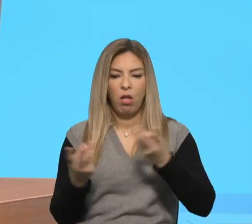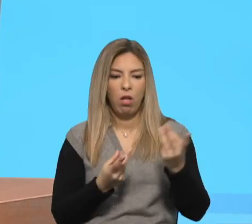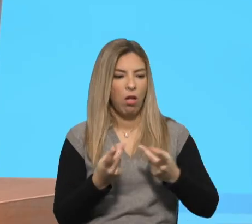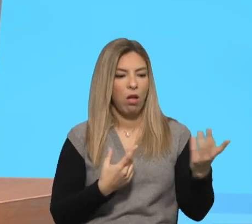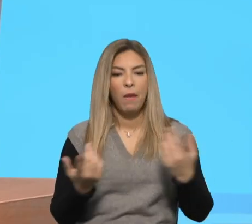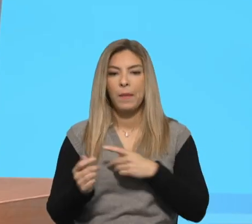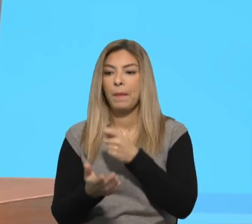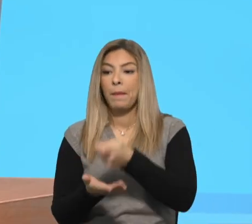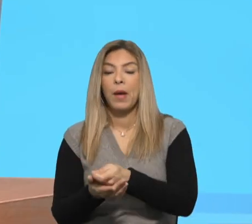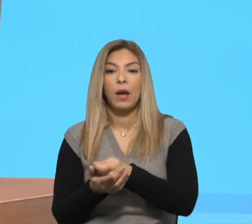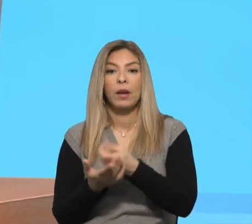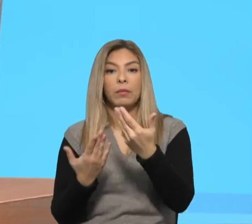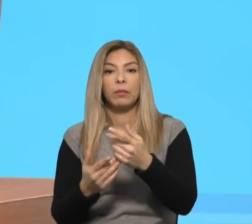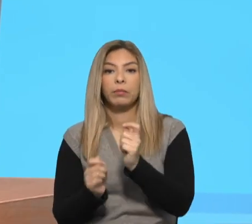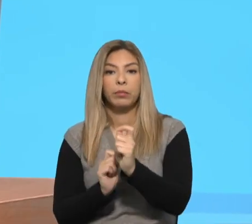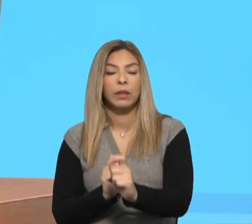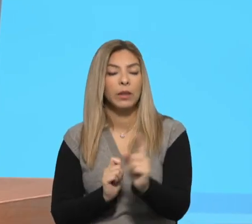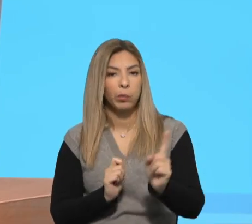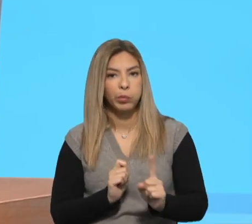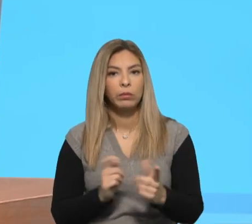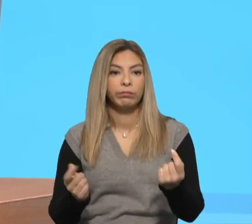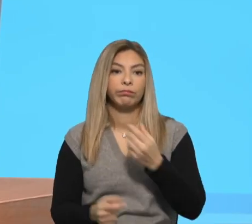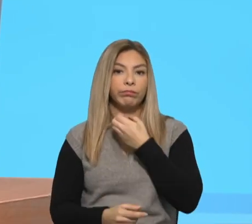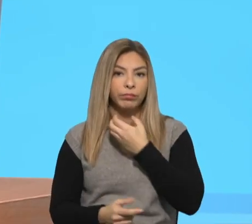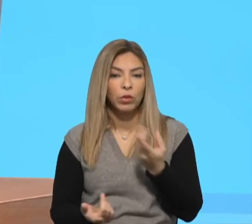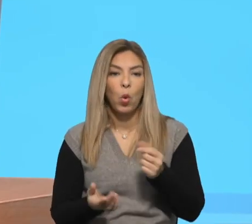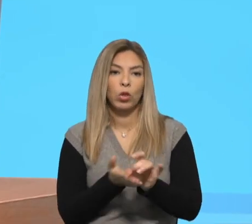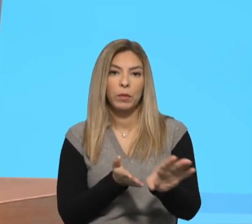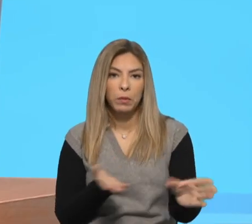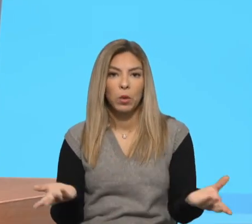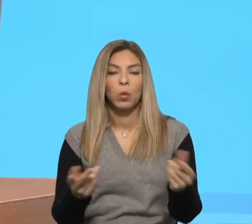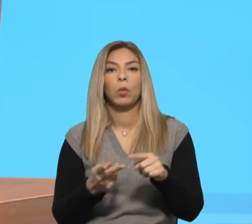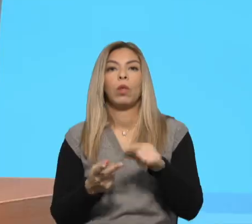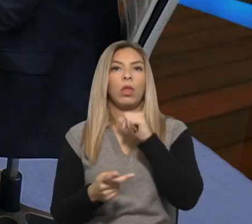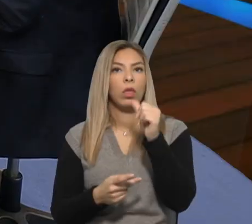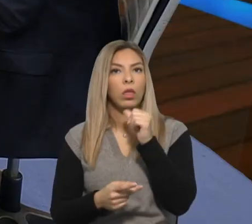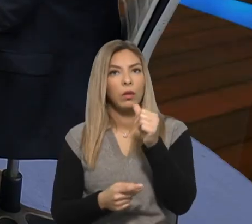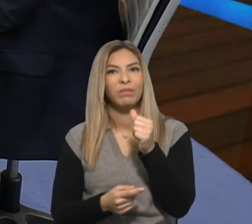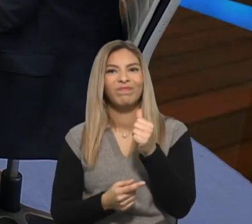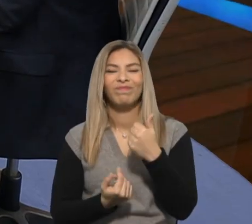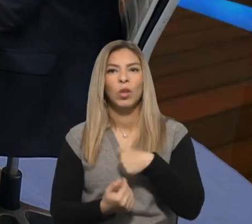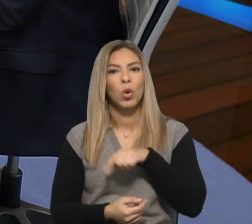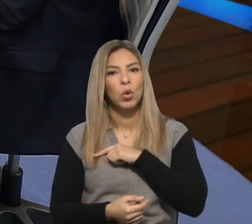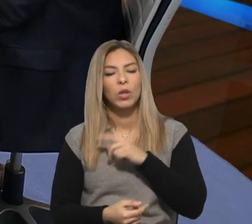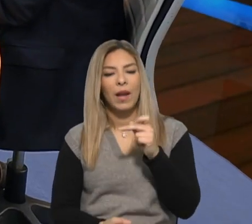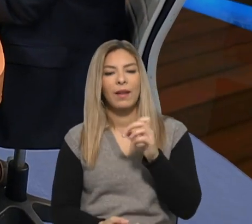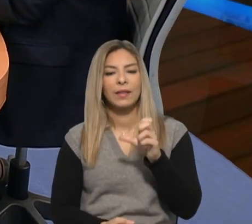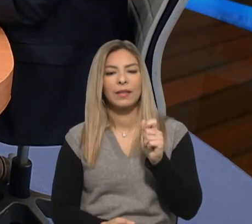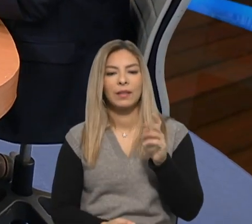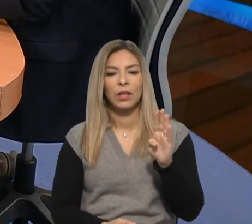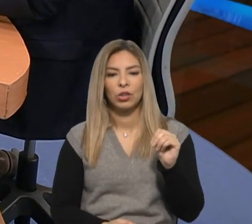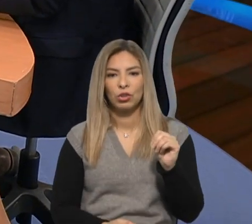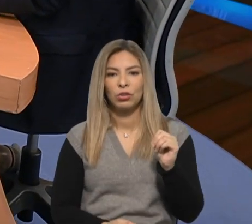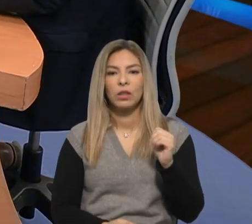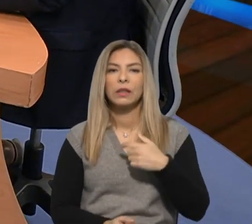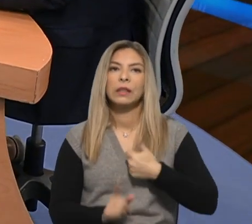cumprimento dos prazos efetivos e, portanto, isto leva a falências, leva a despedimentos e, portanto, é algo que a ACES tem posto como